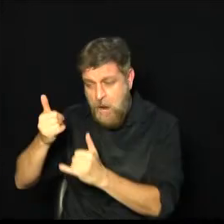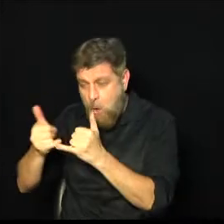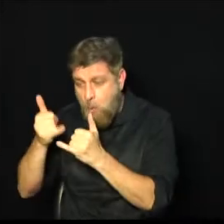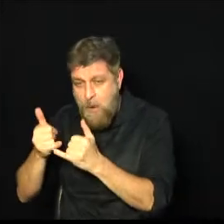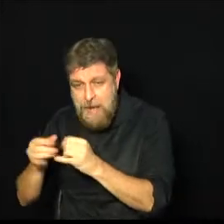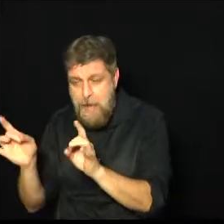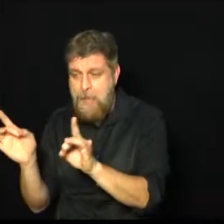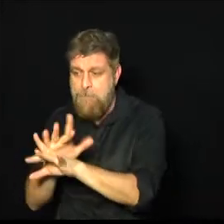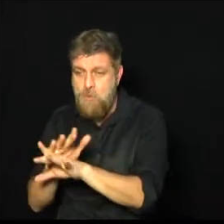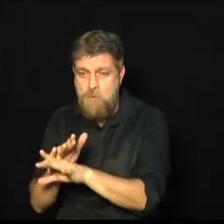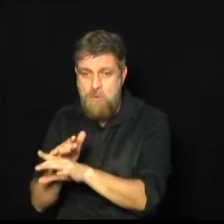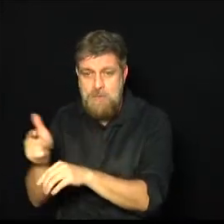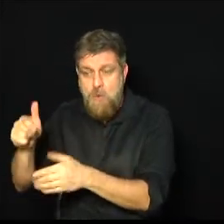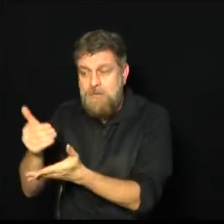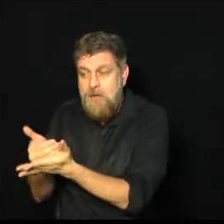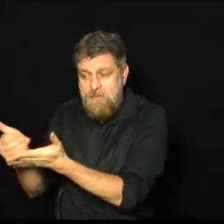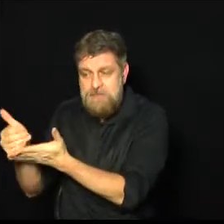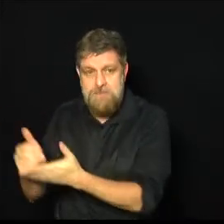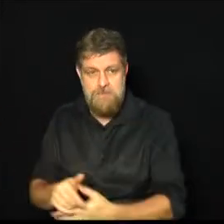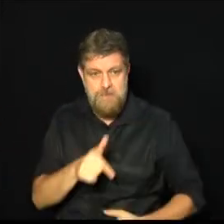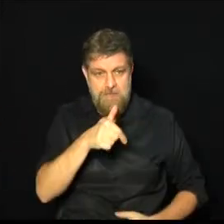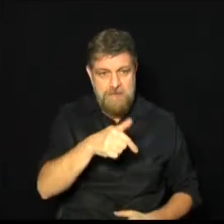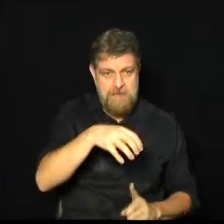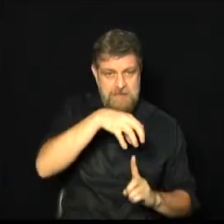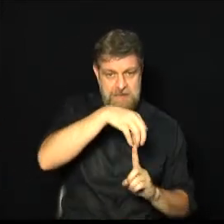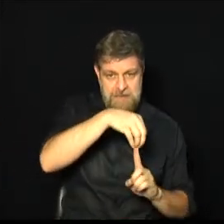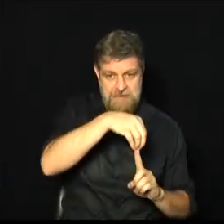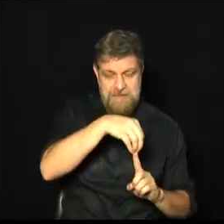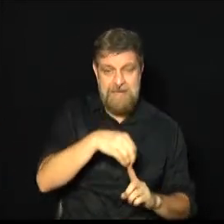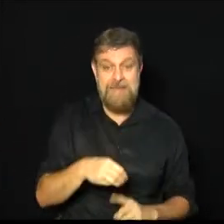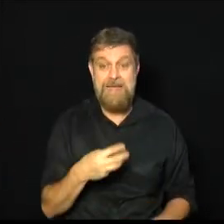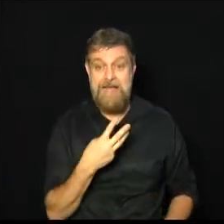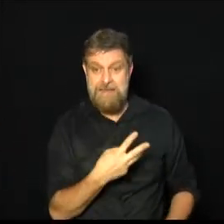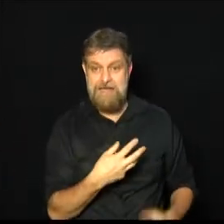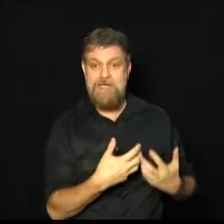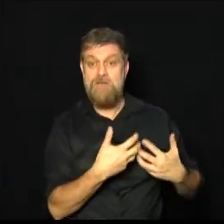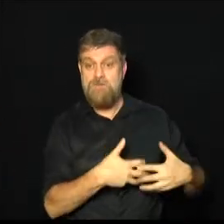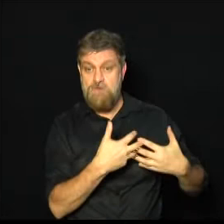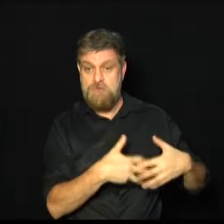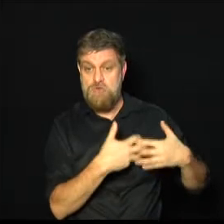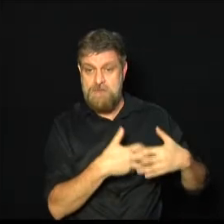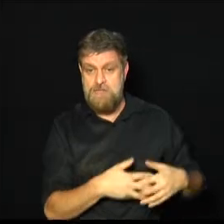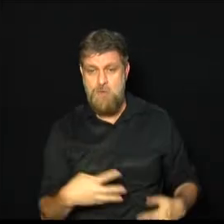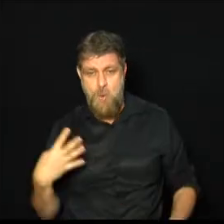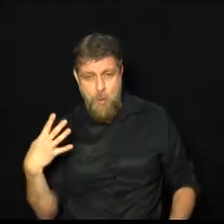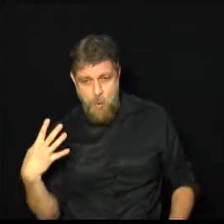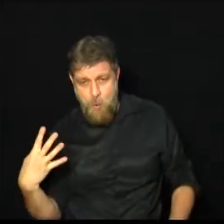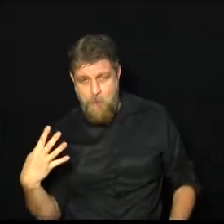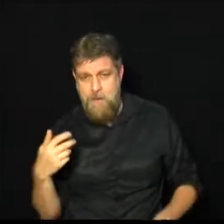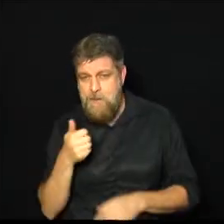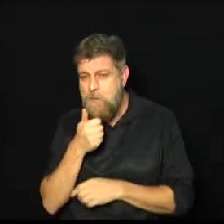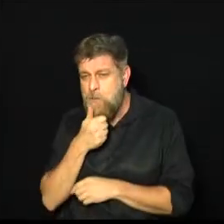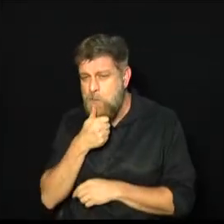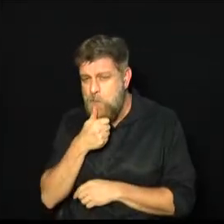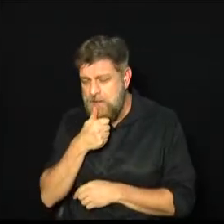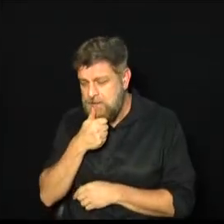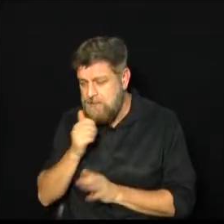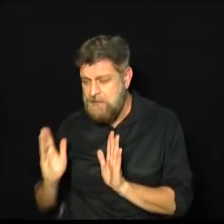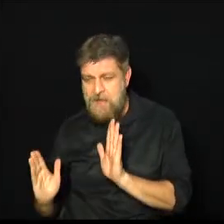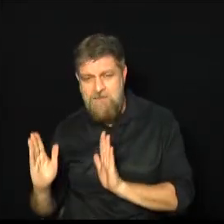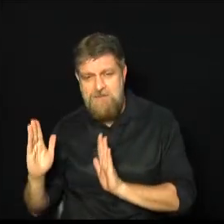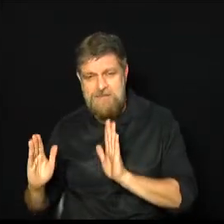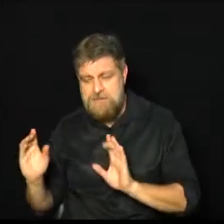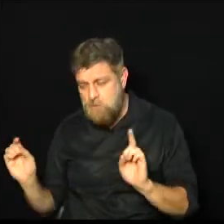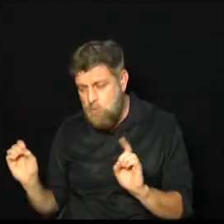inicial. Dos 7 terminais, nós temos 3 já em operação, e os outros estão em fase de